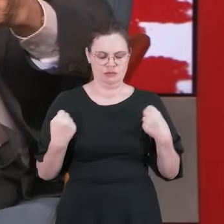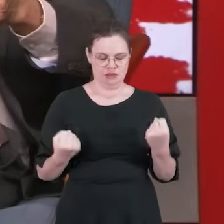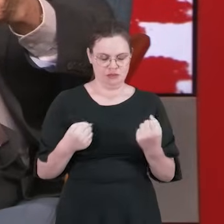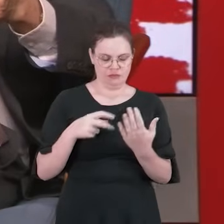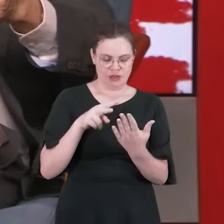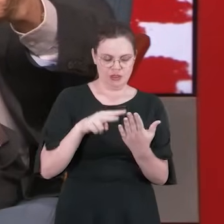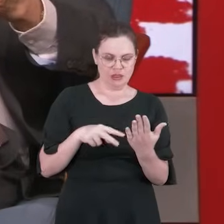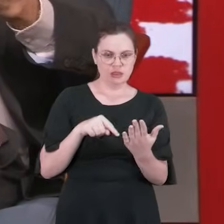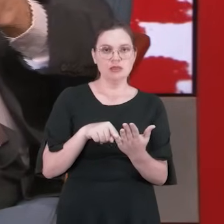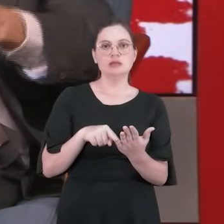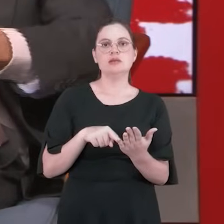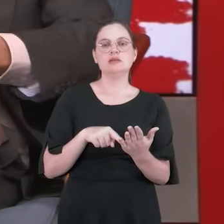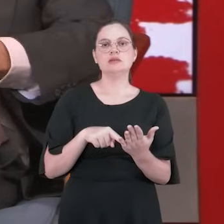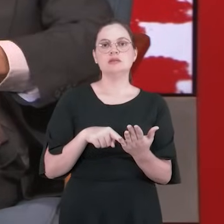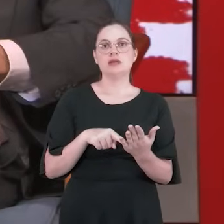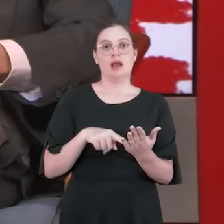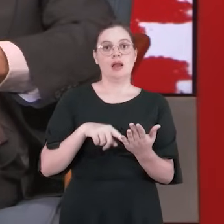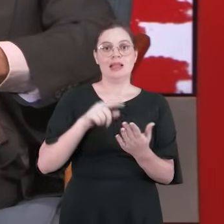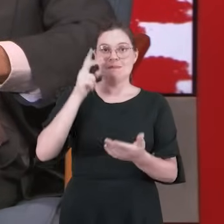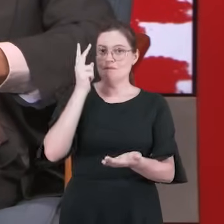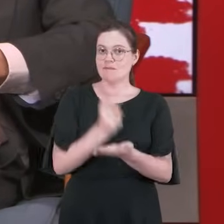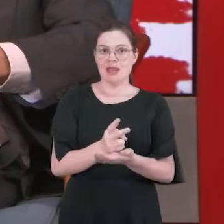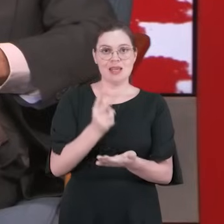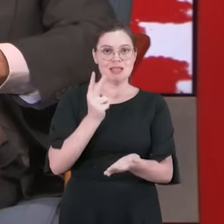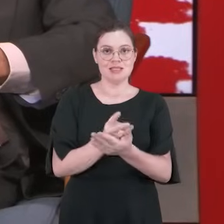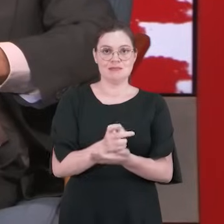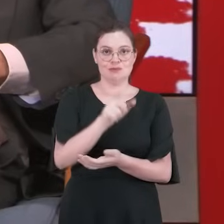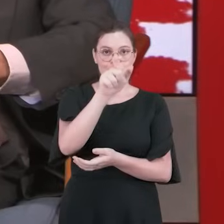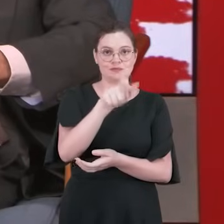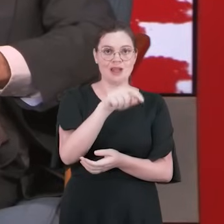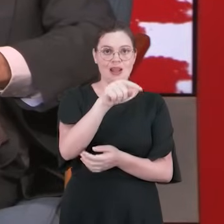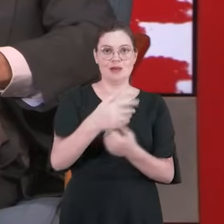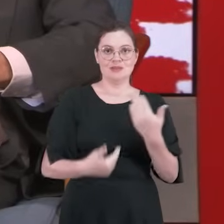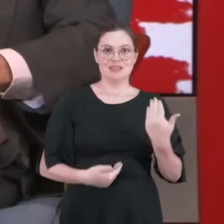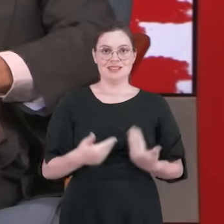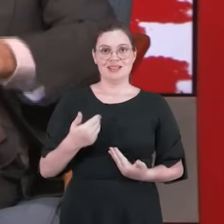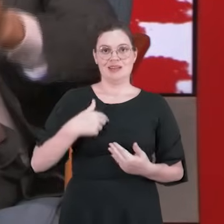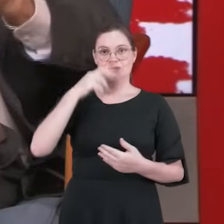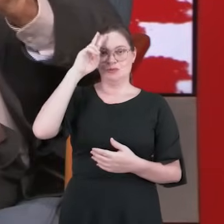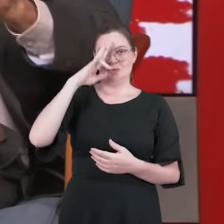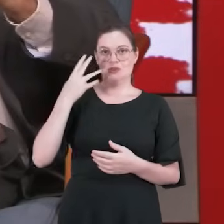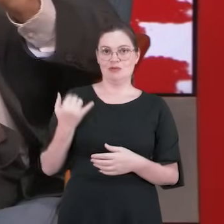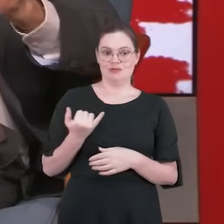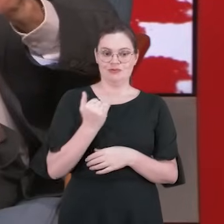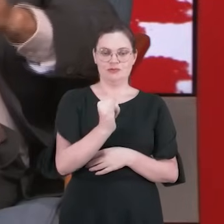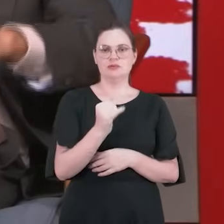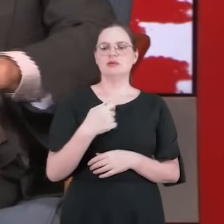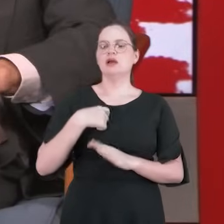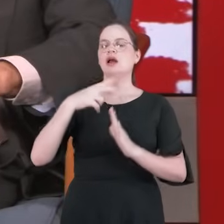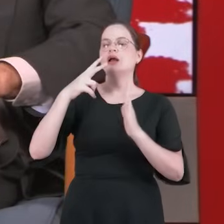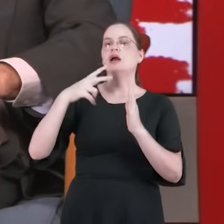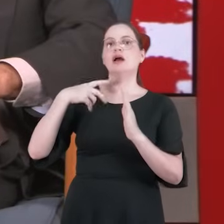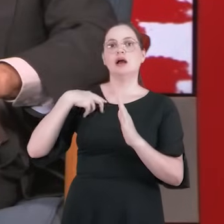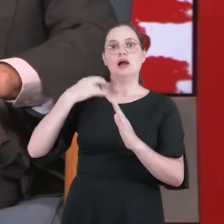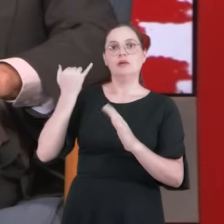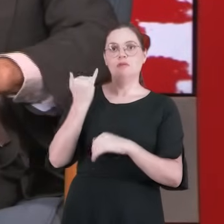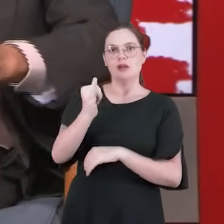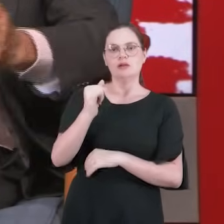ler, o servo no meio da igreja diz: meu servo, leia o mesmo texto.